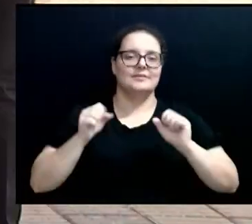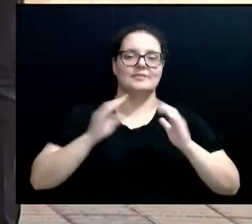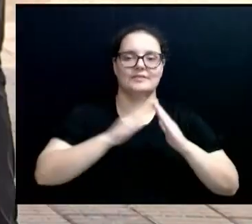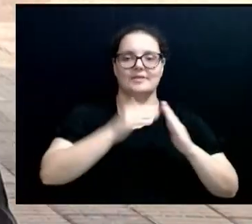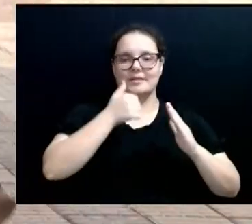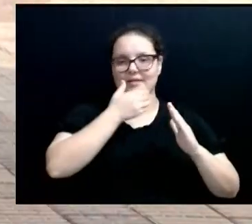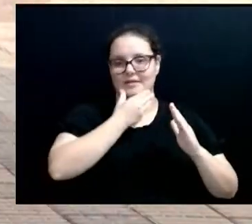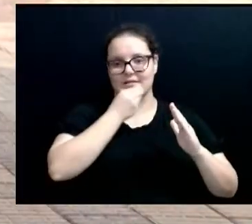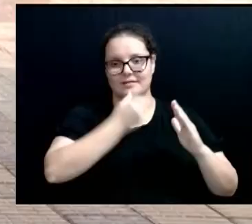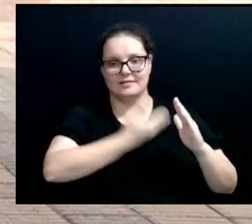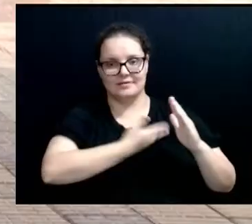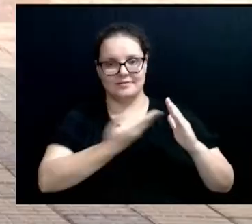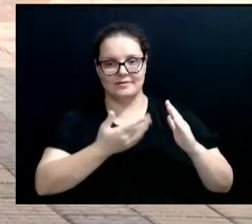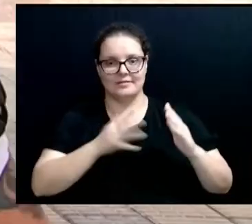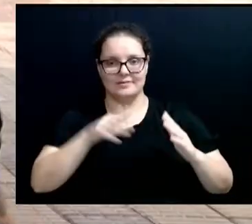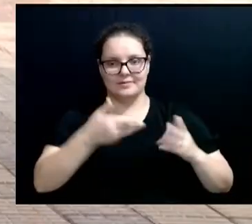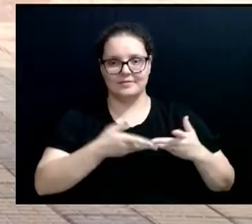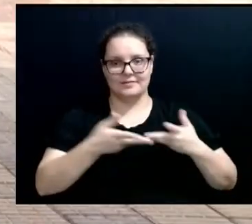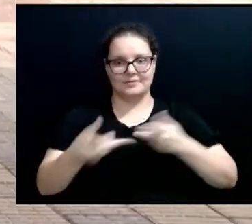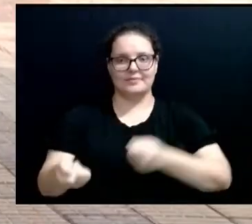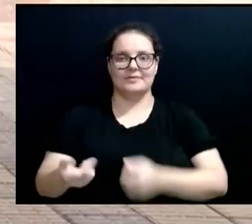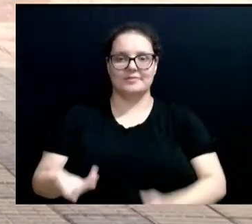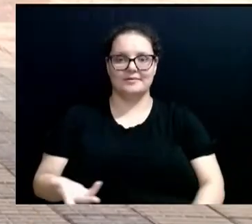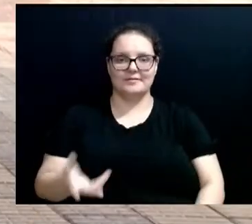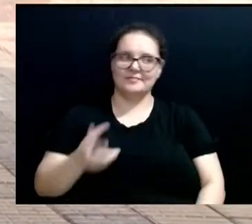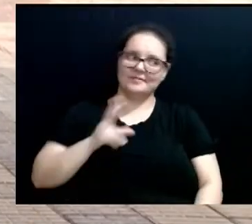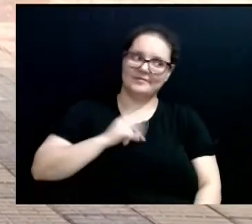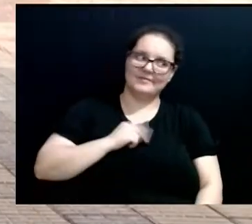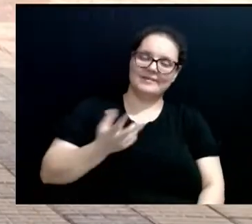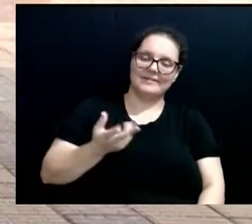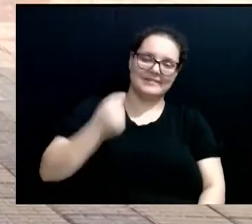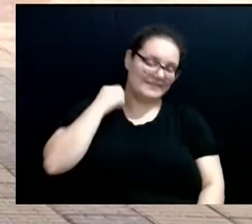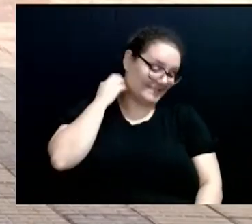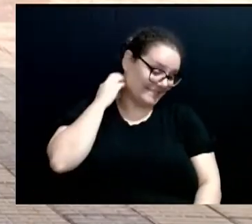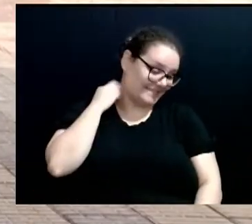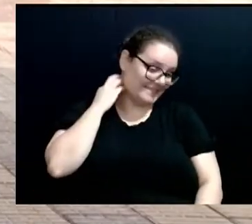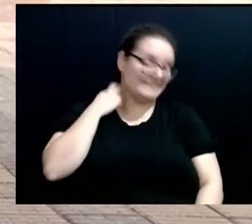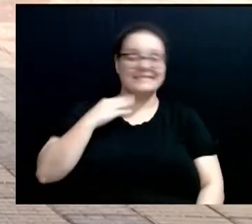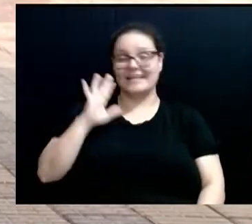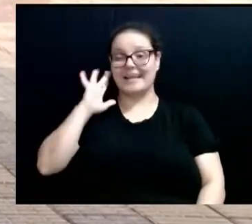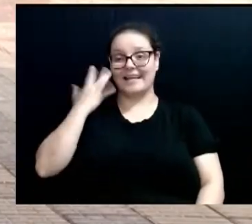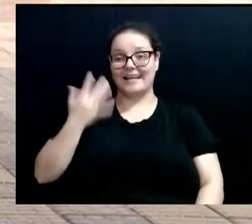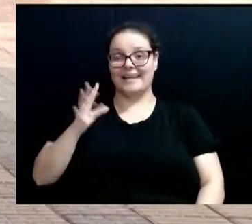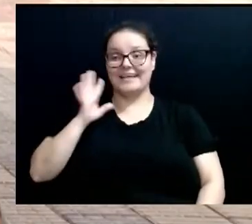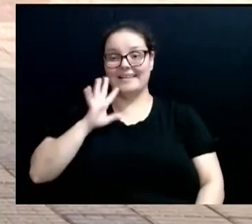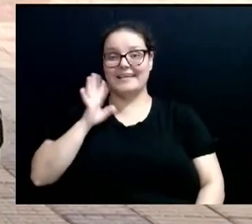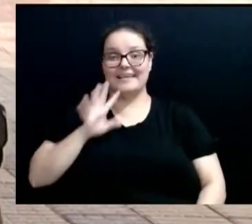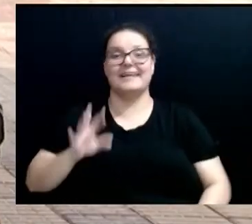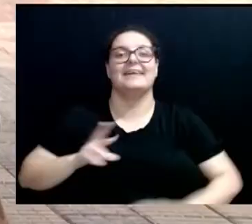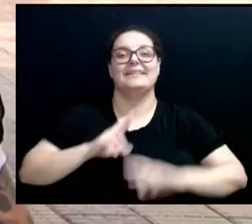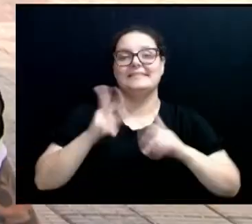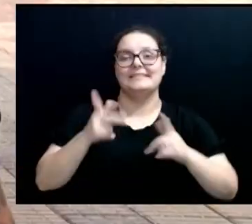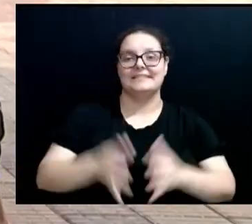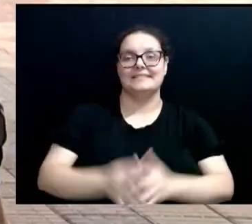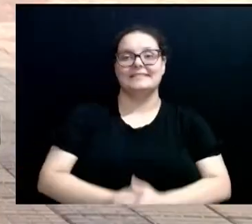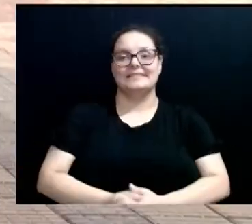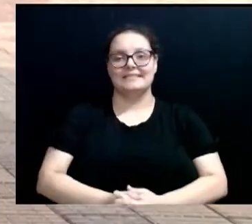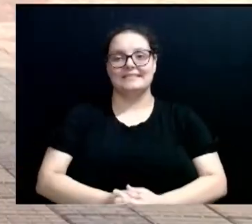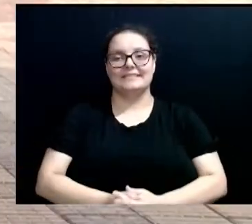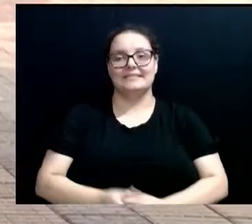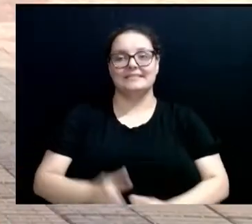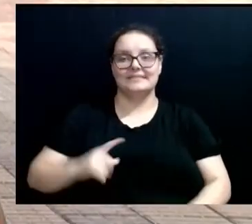ele me convidou para vir para cá, eu disse, eu acho muito interessante, é muito inusitado, e ter a oportunidade de conhecer